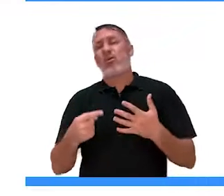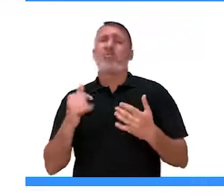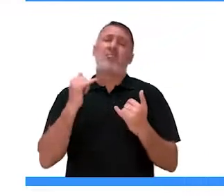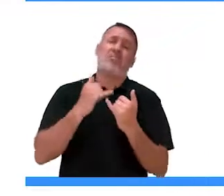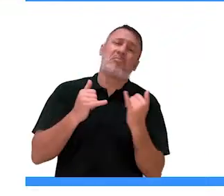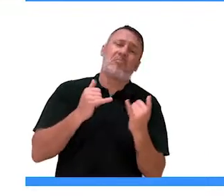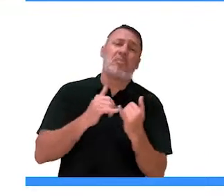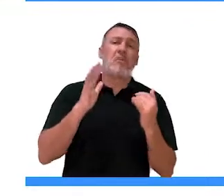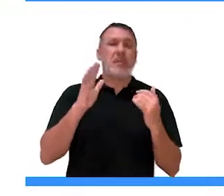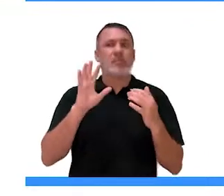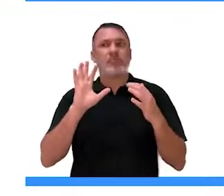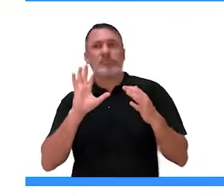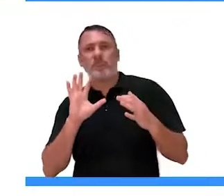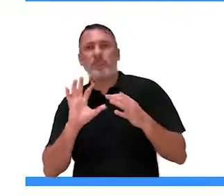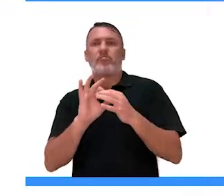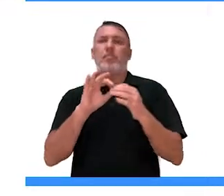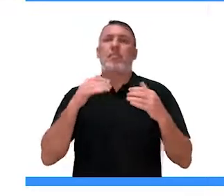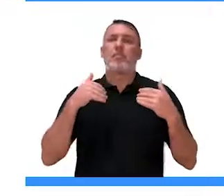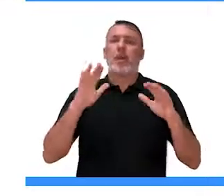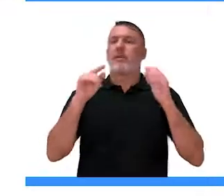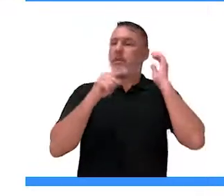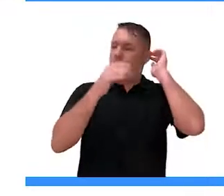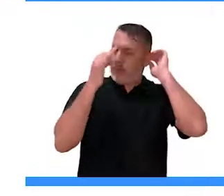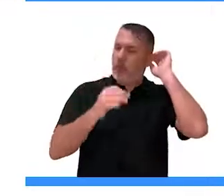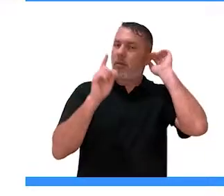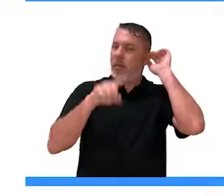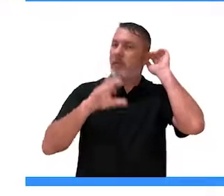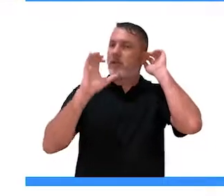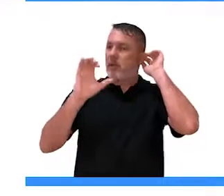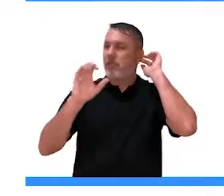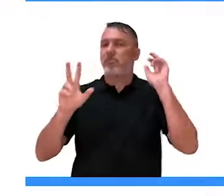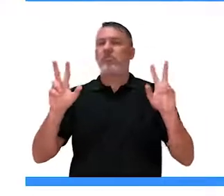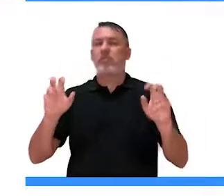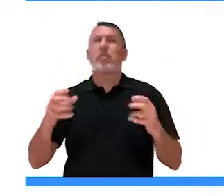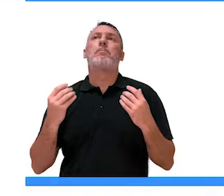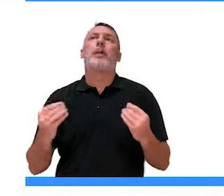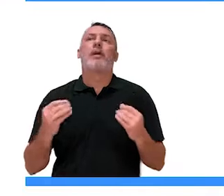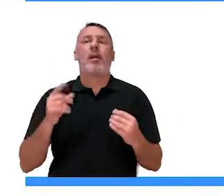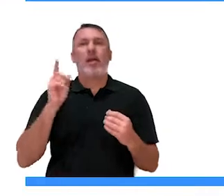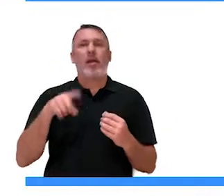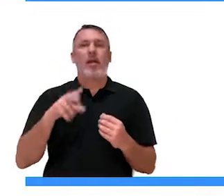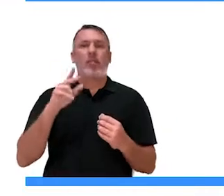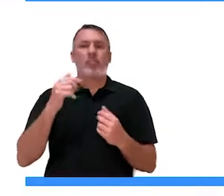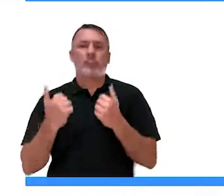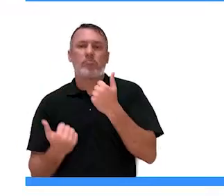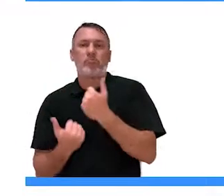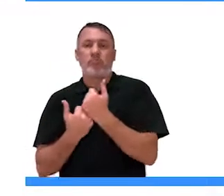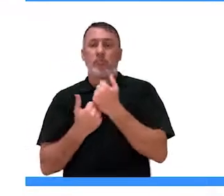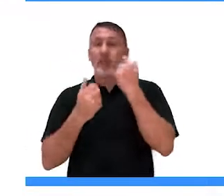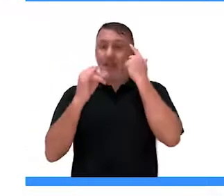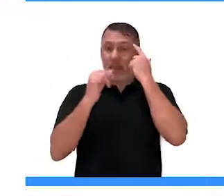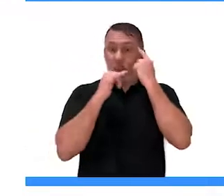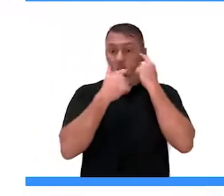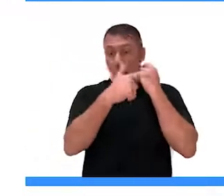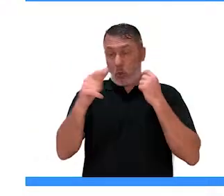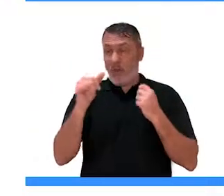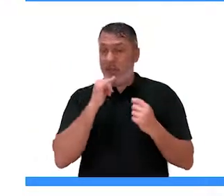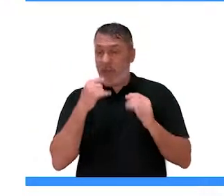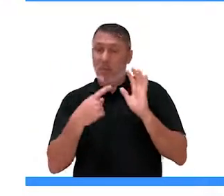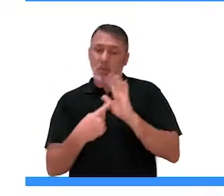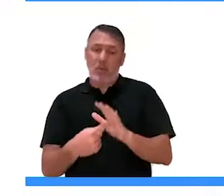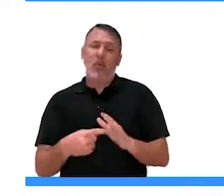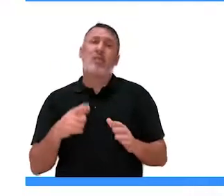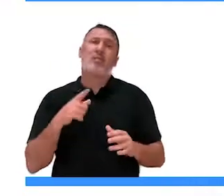uma ou outra, mas a que está mais fiel é dizer por que usaram-se as aspas, né, para isso. Se a gente for pegar as demais, a